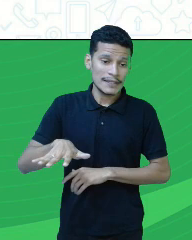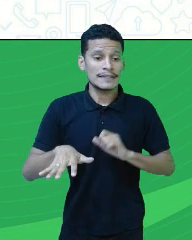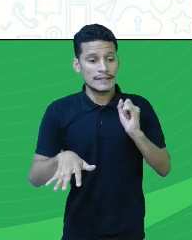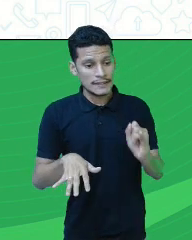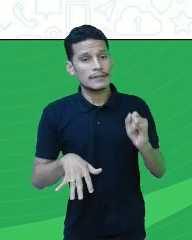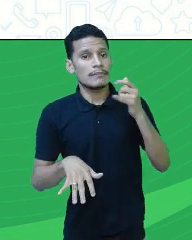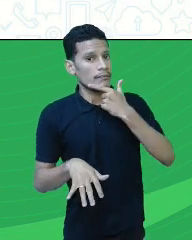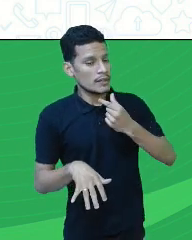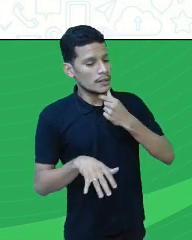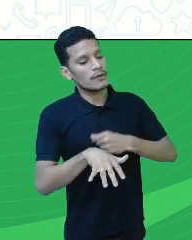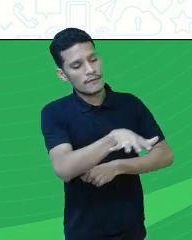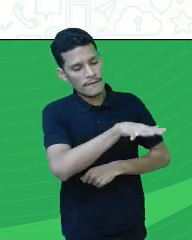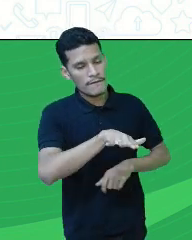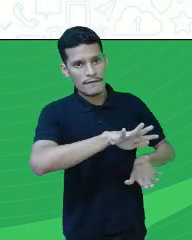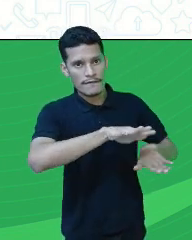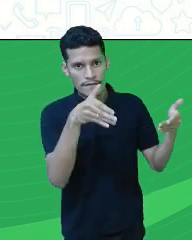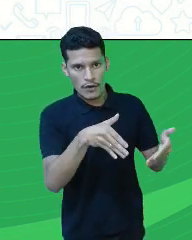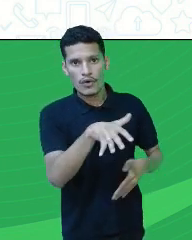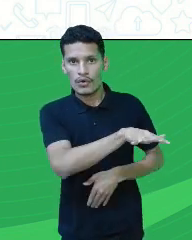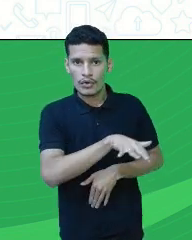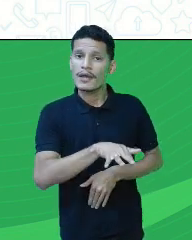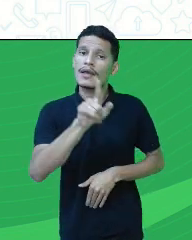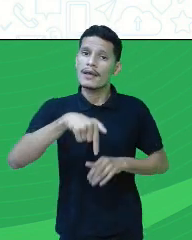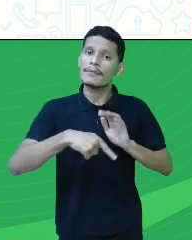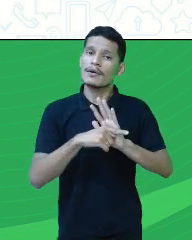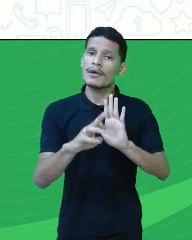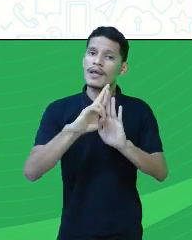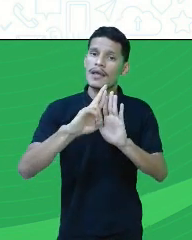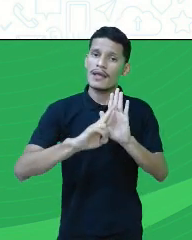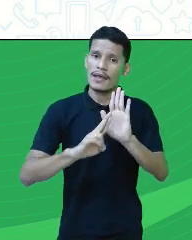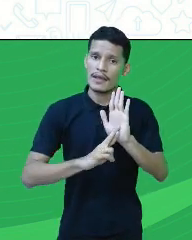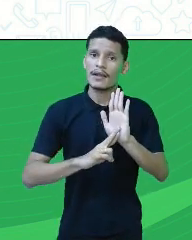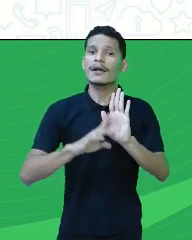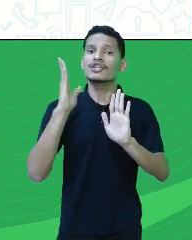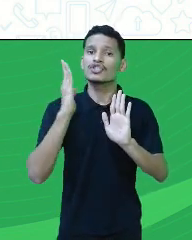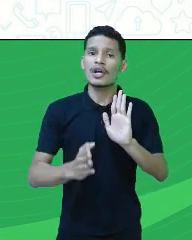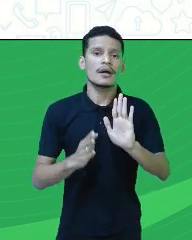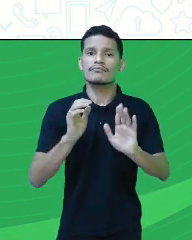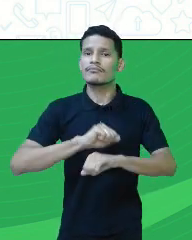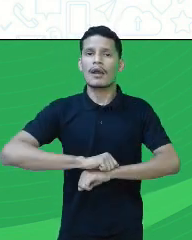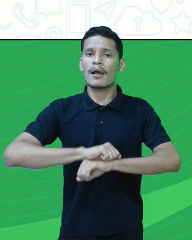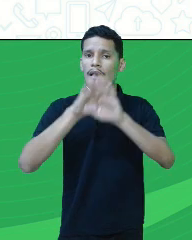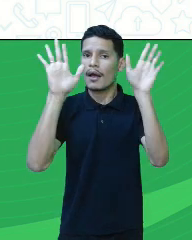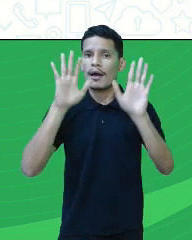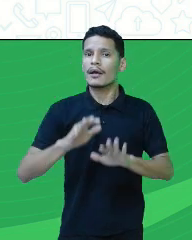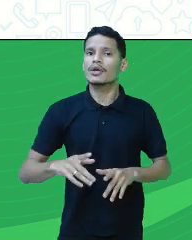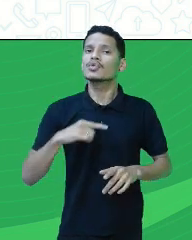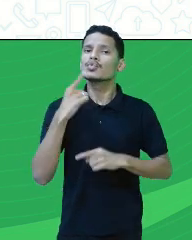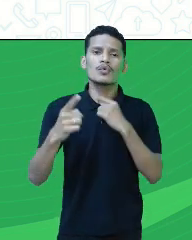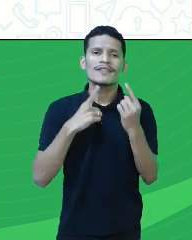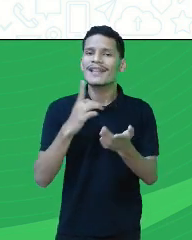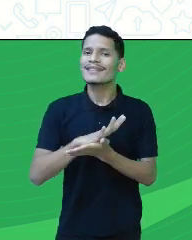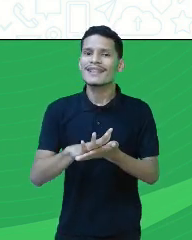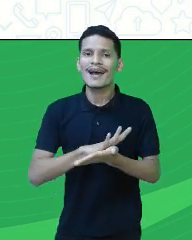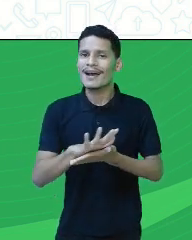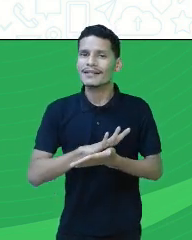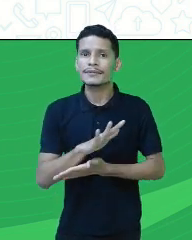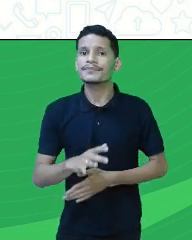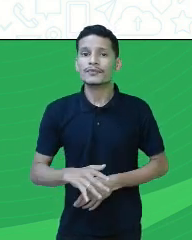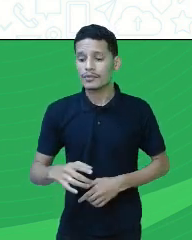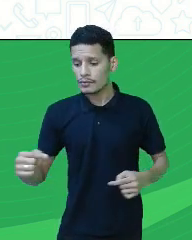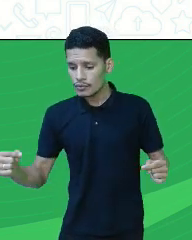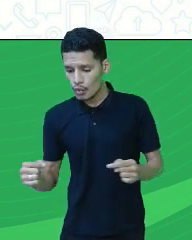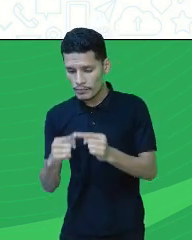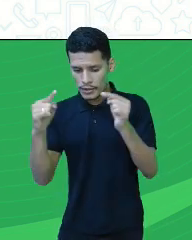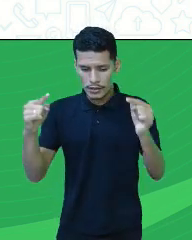no masculino. Essa é a regra, como fala, né? A regra é clara, não tem dúvida. Um vai